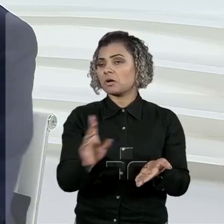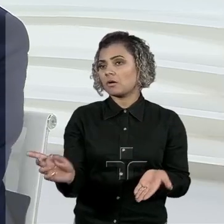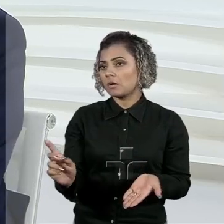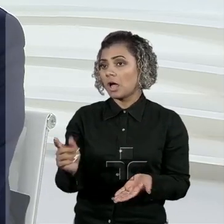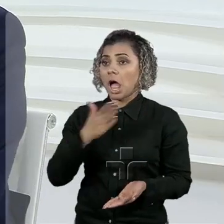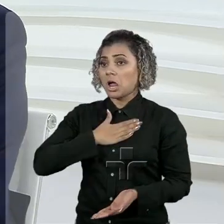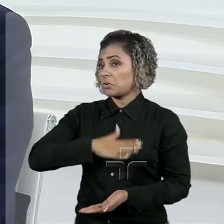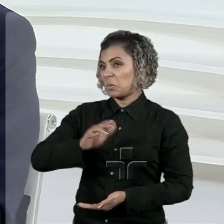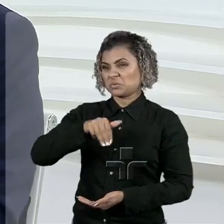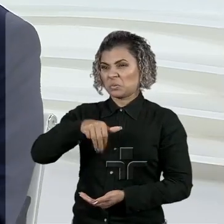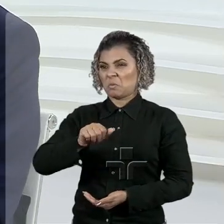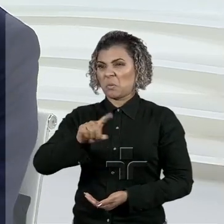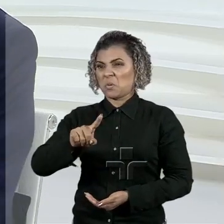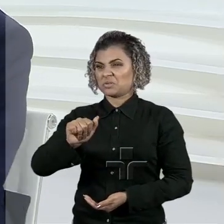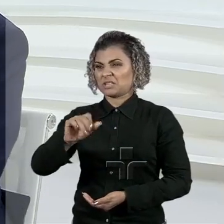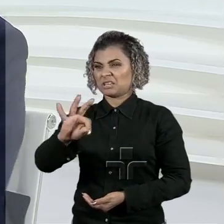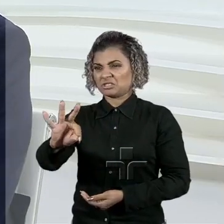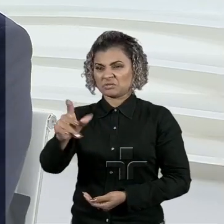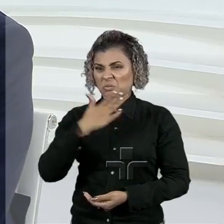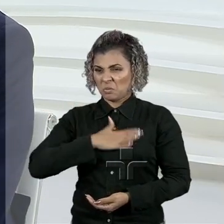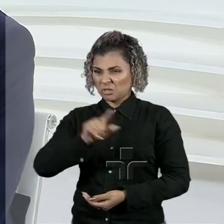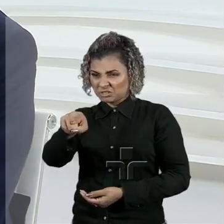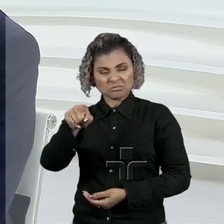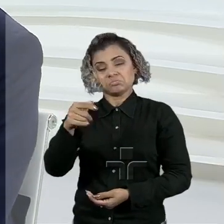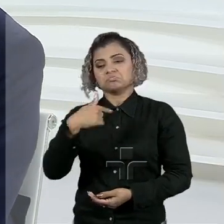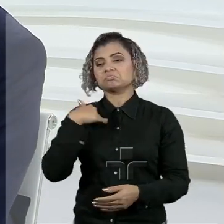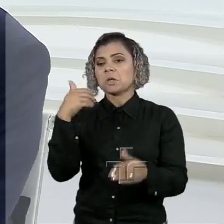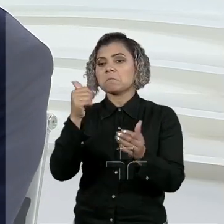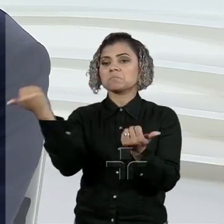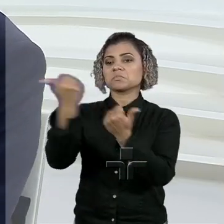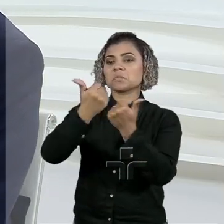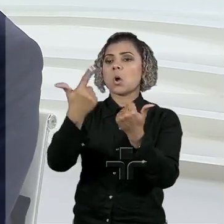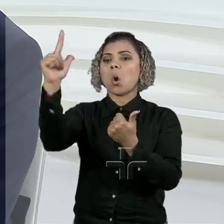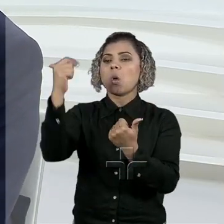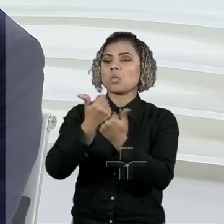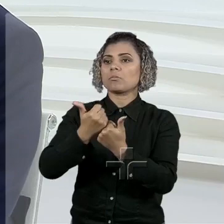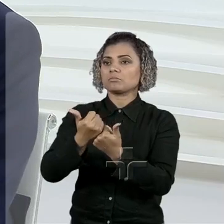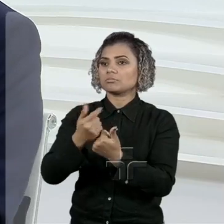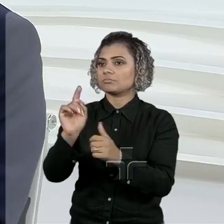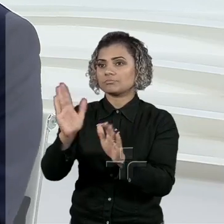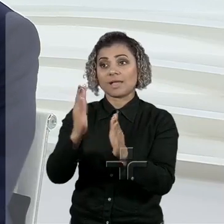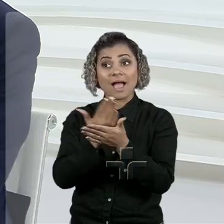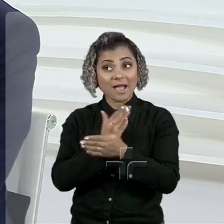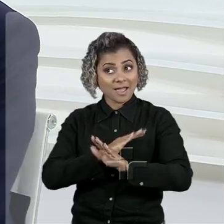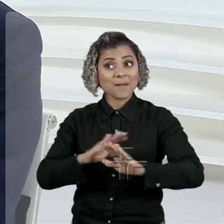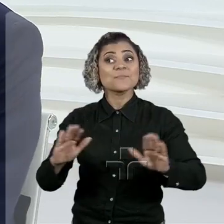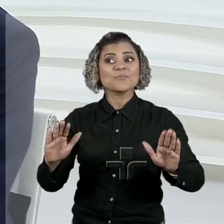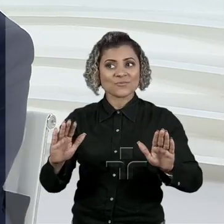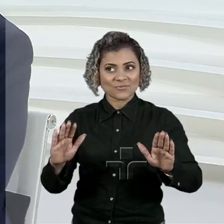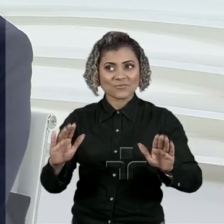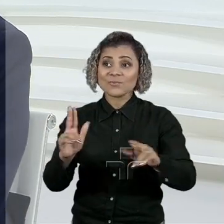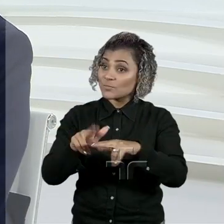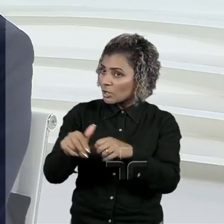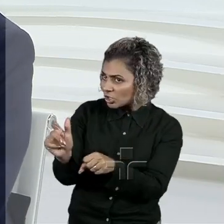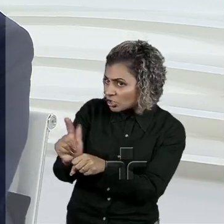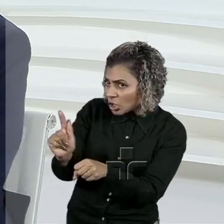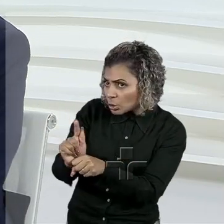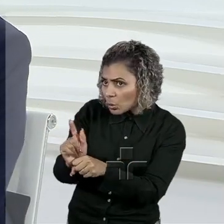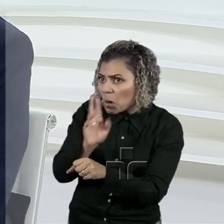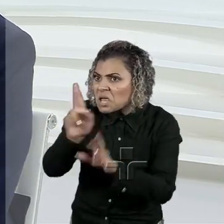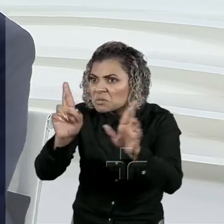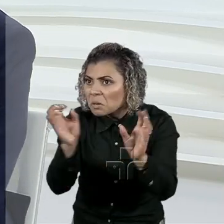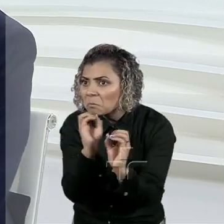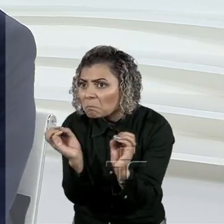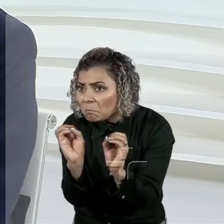do Mozart, então vai trocar o Mozart. Não pode ser isso. A gente tem que afastar isso da escola. Mas também o gestor que não funciona